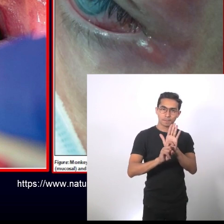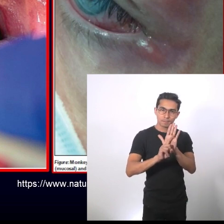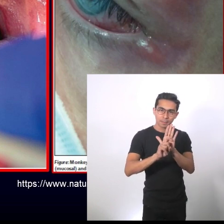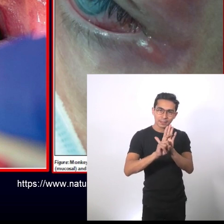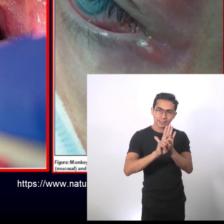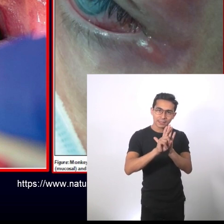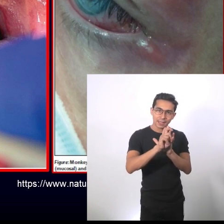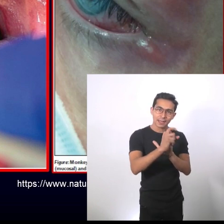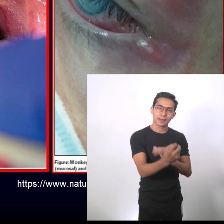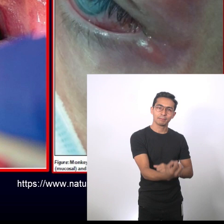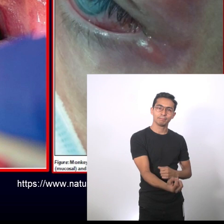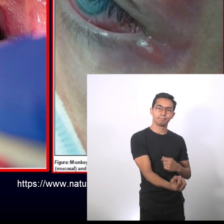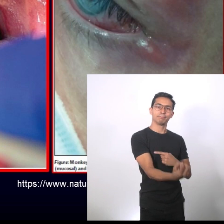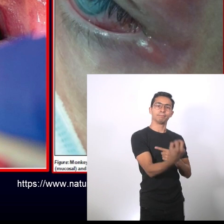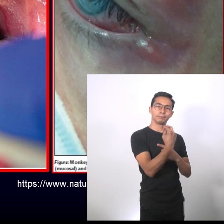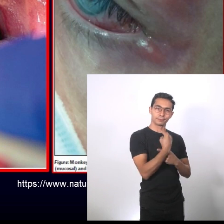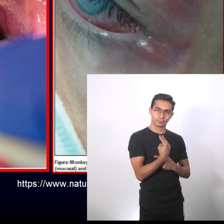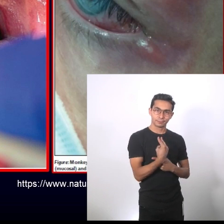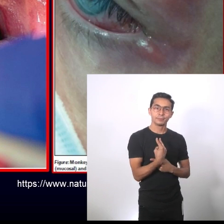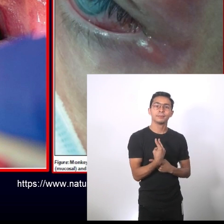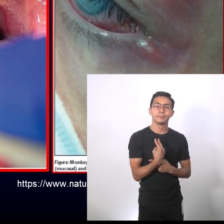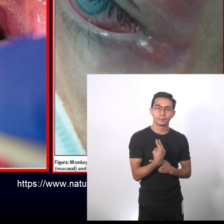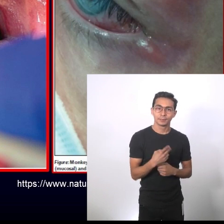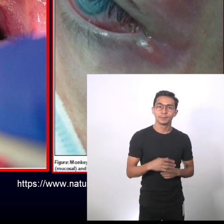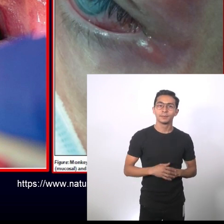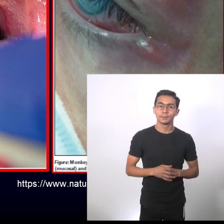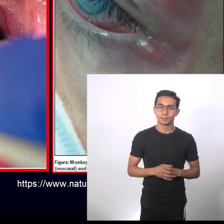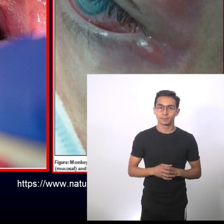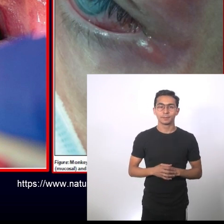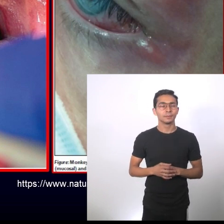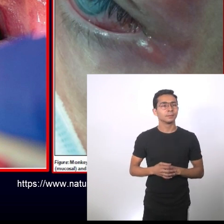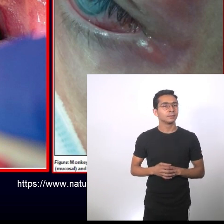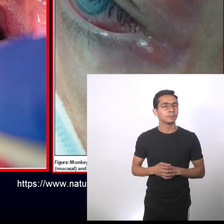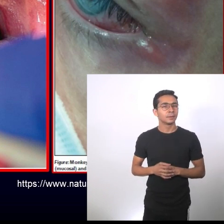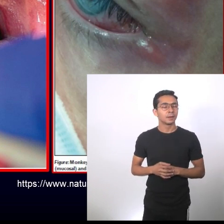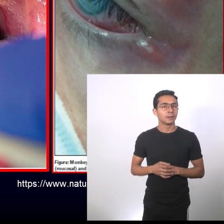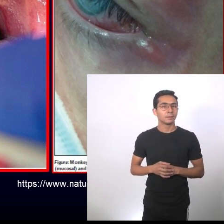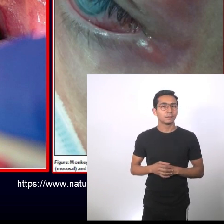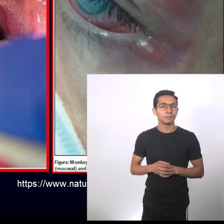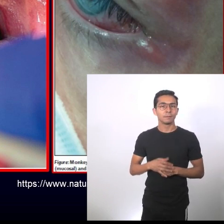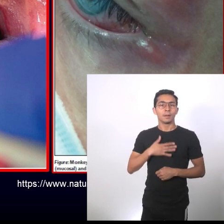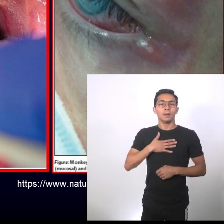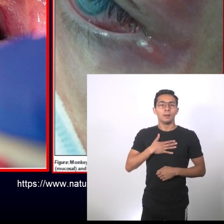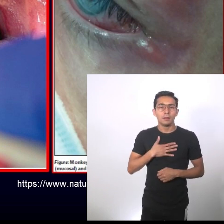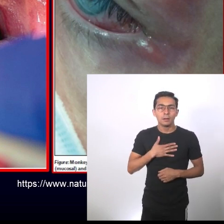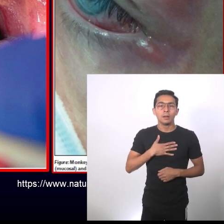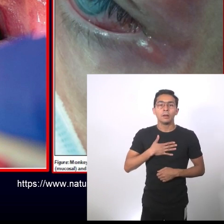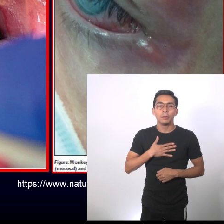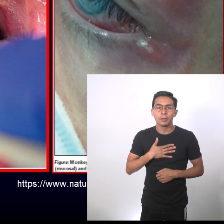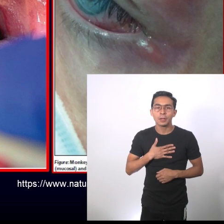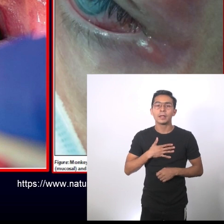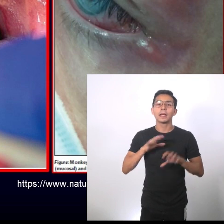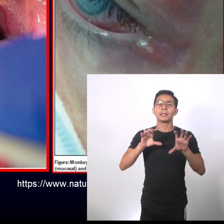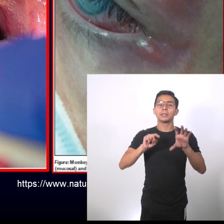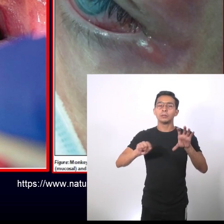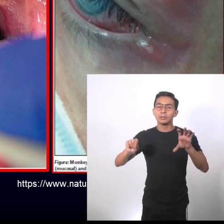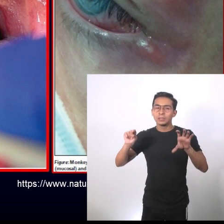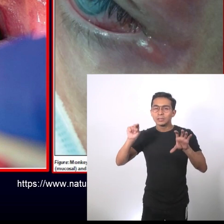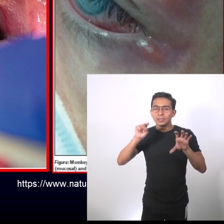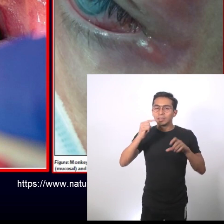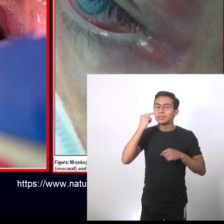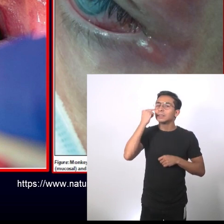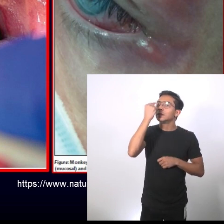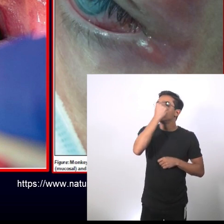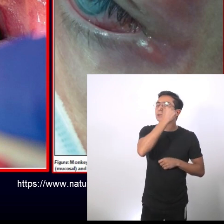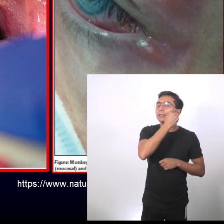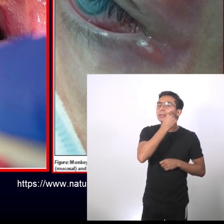já destacou, sepse, pneumonia, celulite, abscessos, quadros obstrutivos de vias